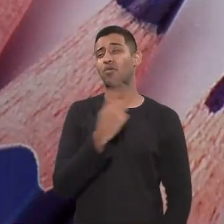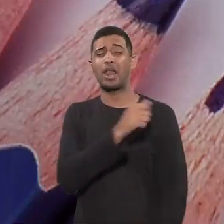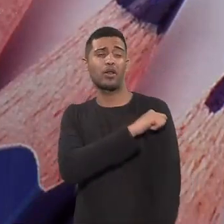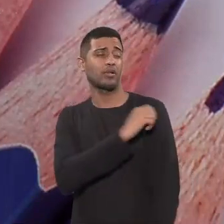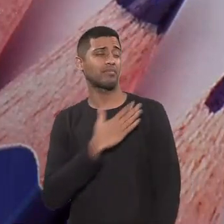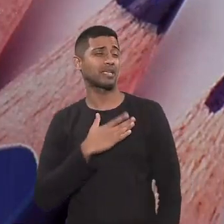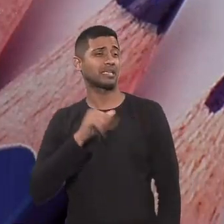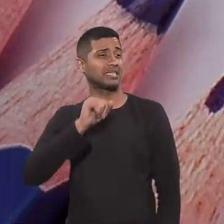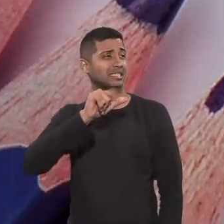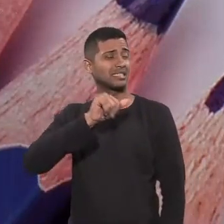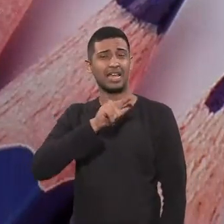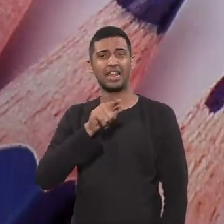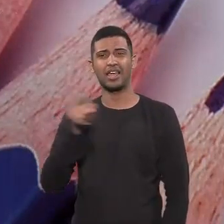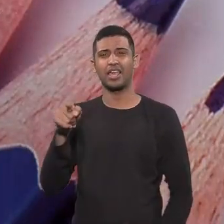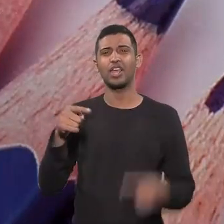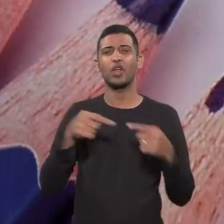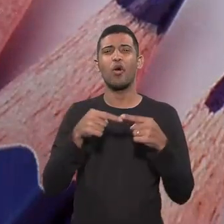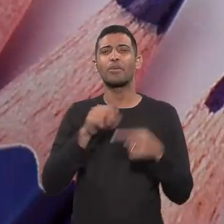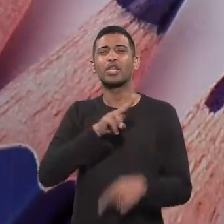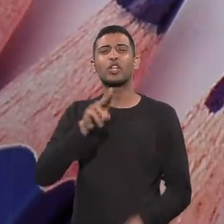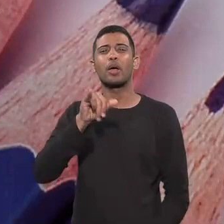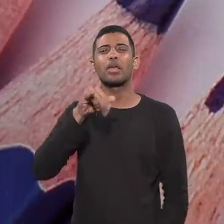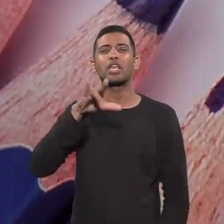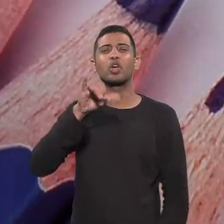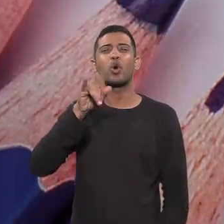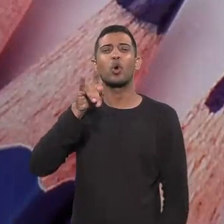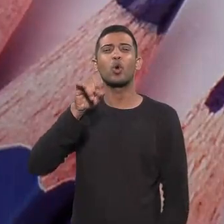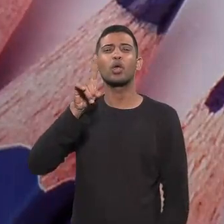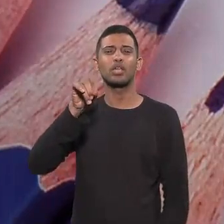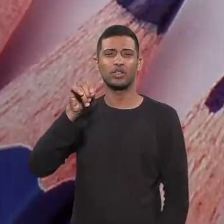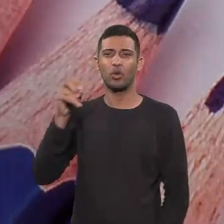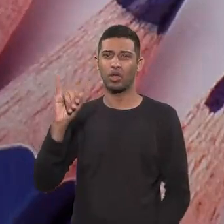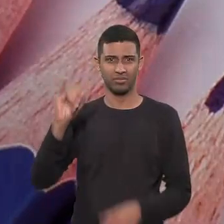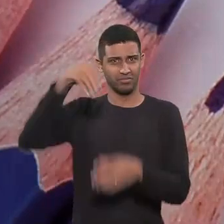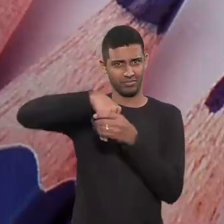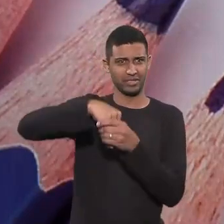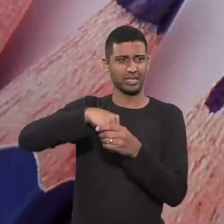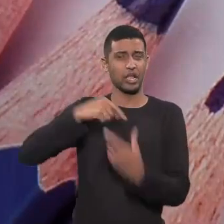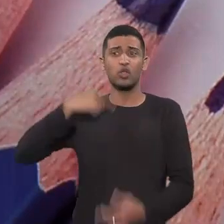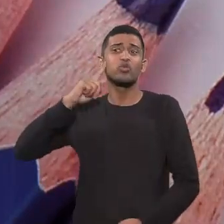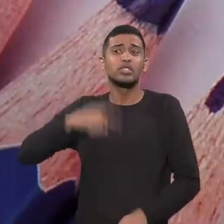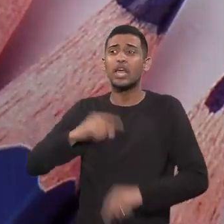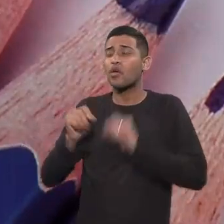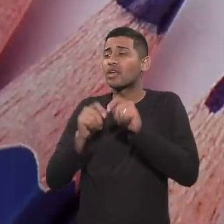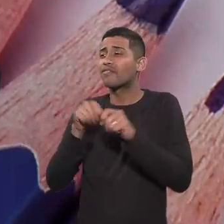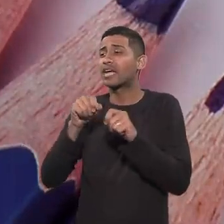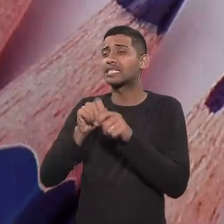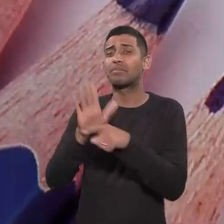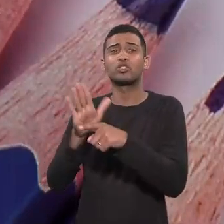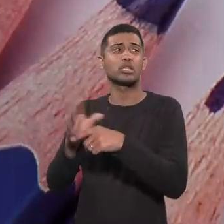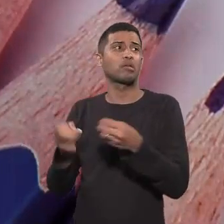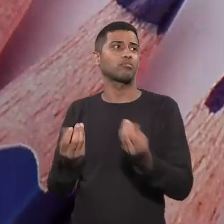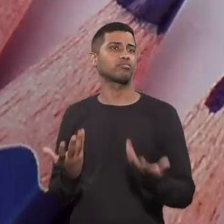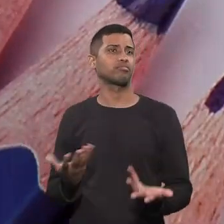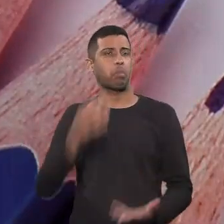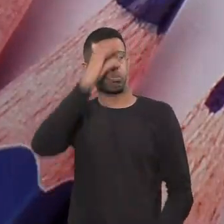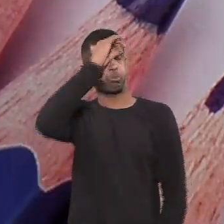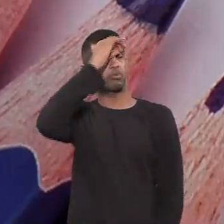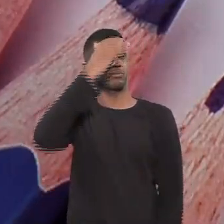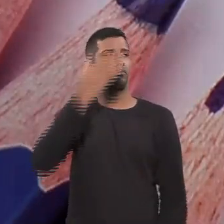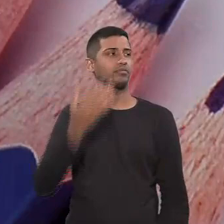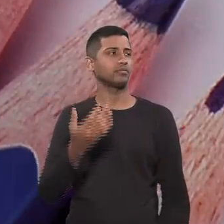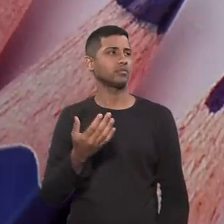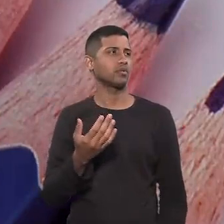aluno na minha sala, chamam incluído, né? Um aluno incluído na minha sala, eu não sei o que fazer. Eu queria